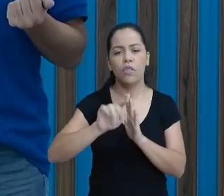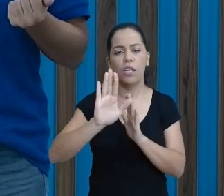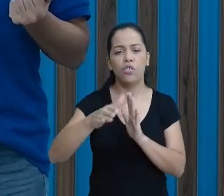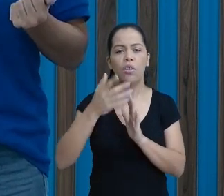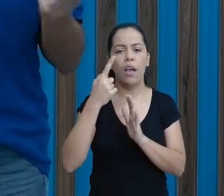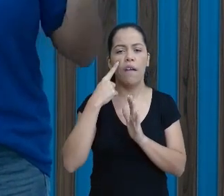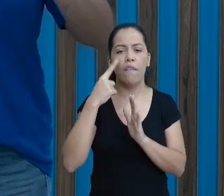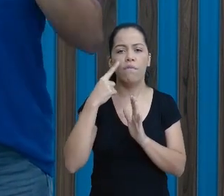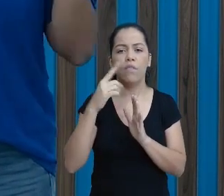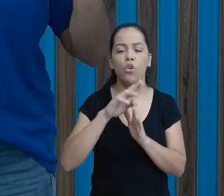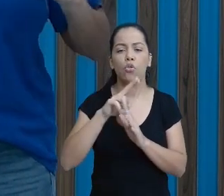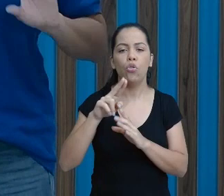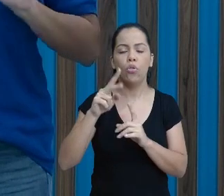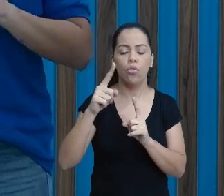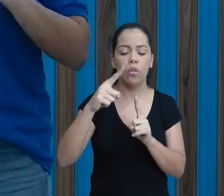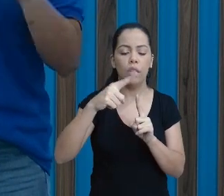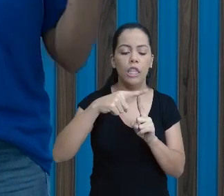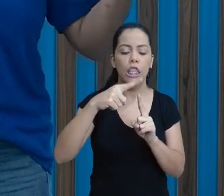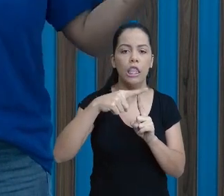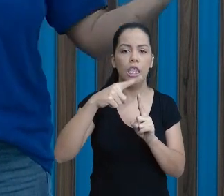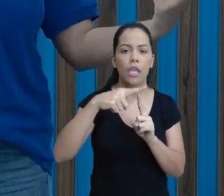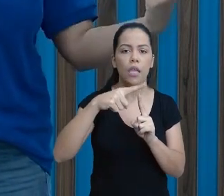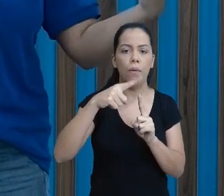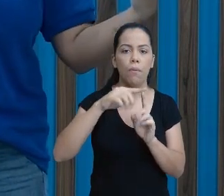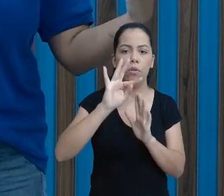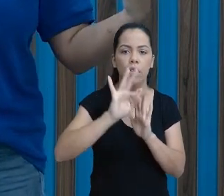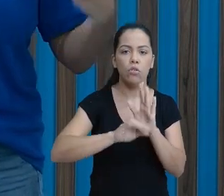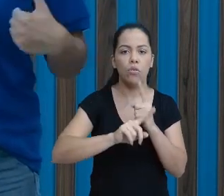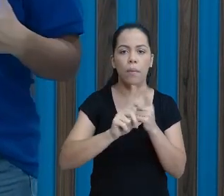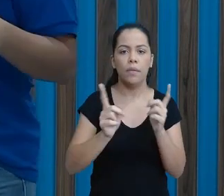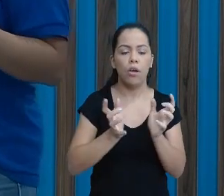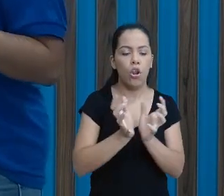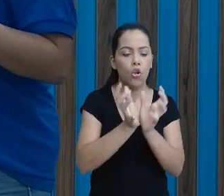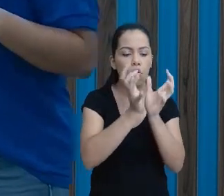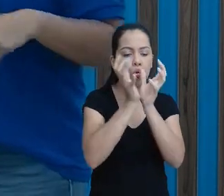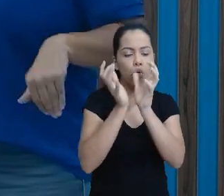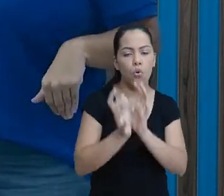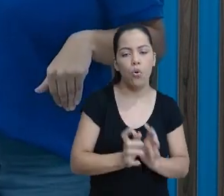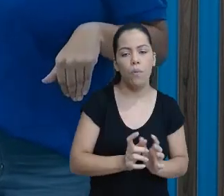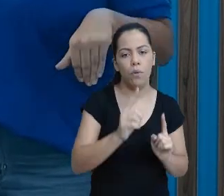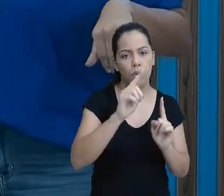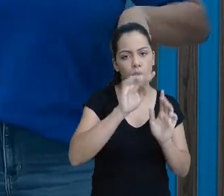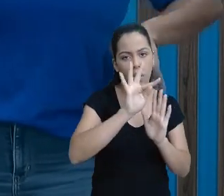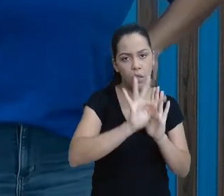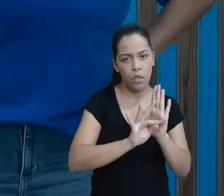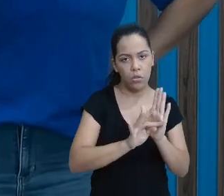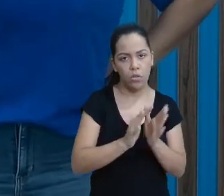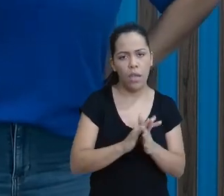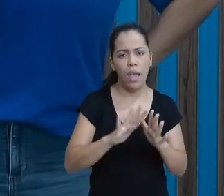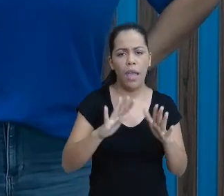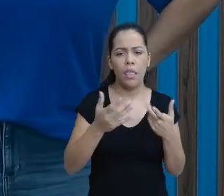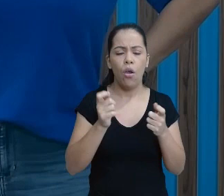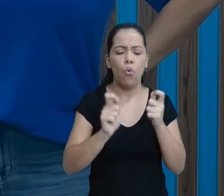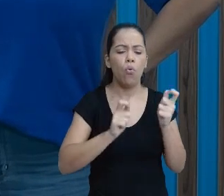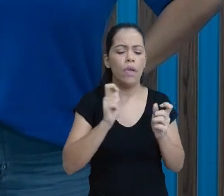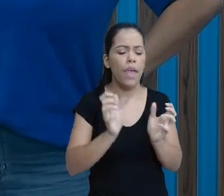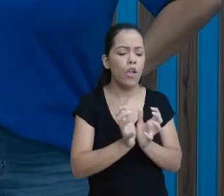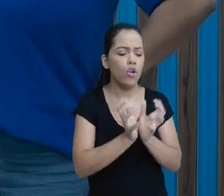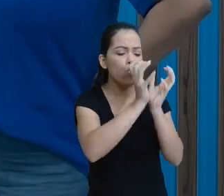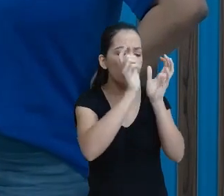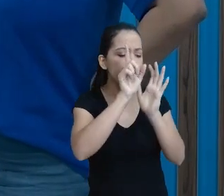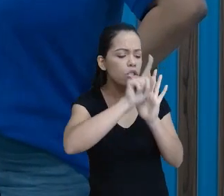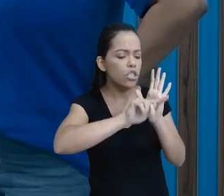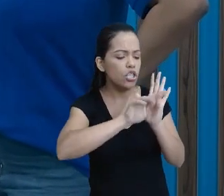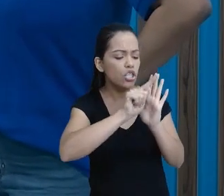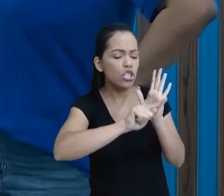textuais. Mas agora a gente vai falar sobre, na verdade, agrupamentos. Certo? E aí, o que seriam esses agrupamentos de gêneros?